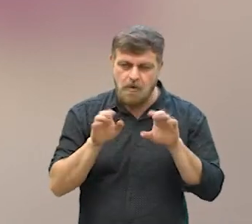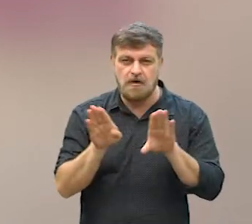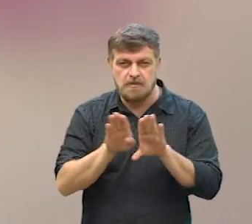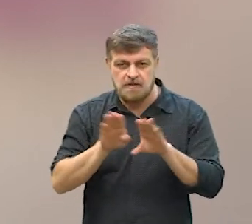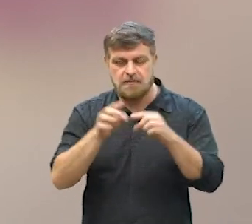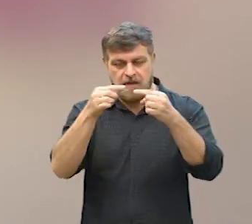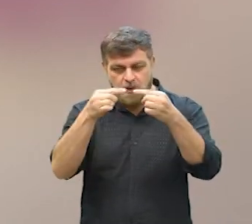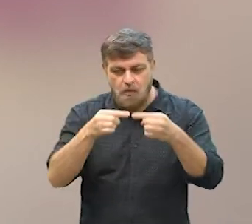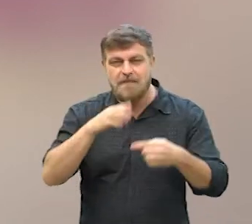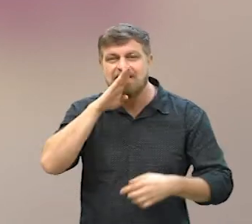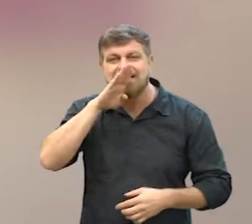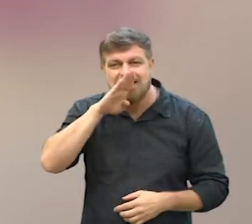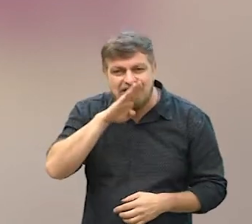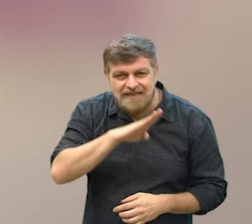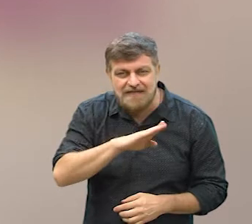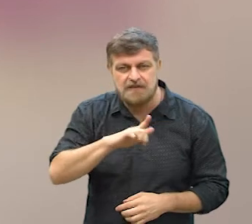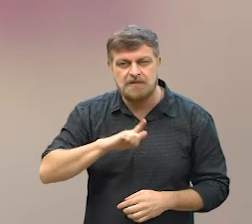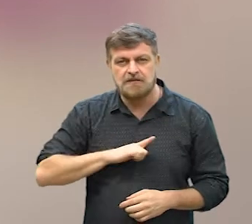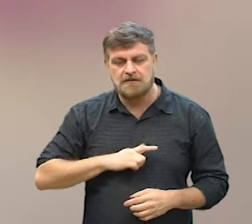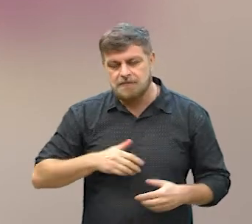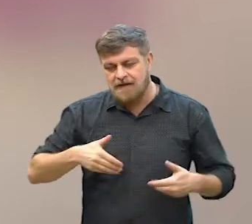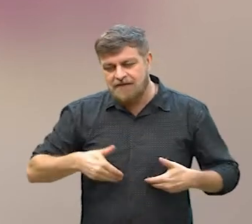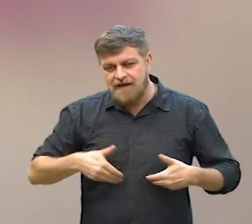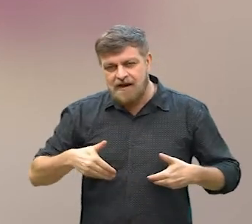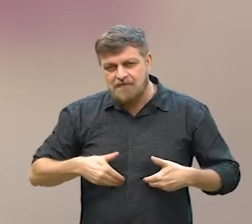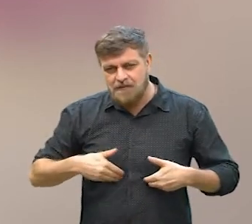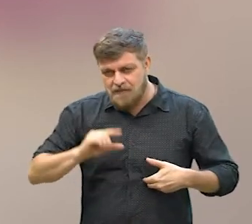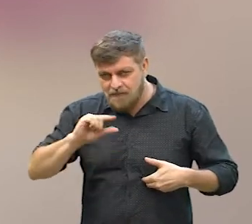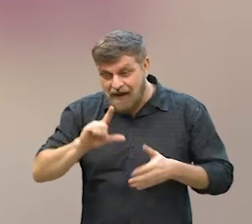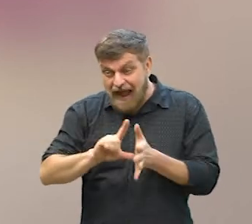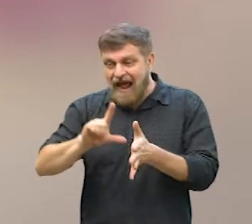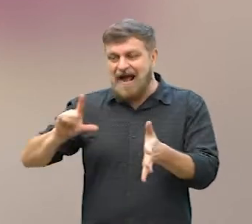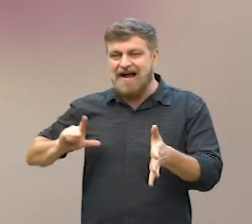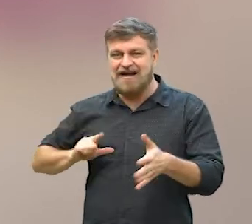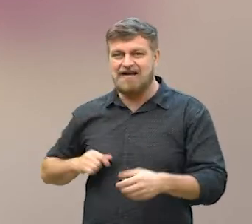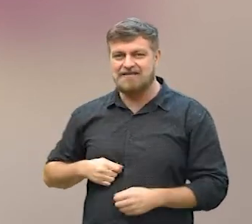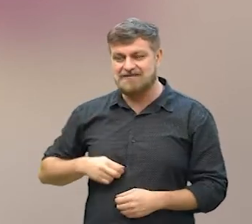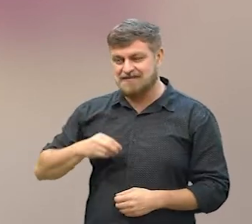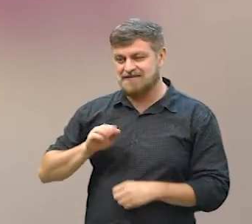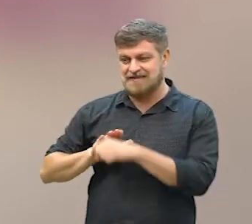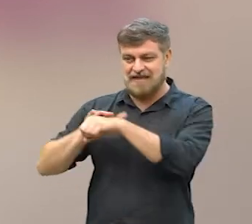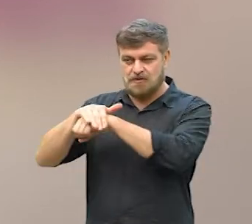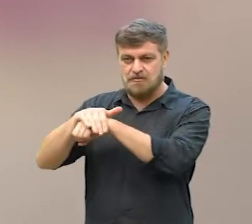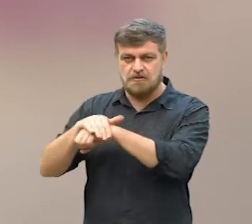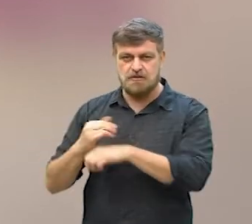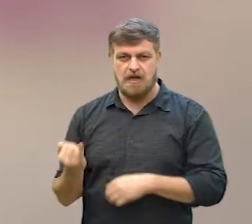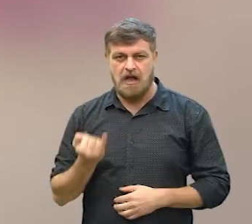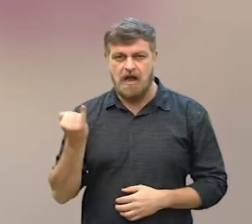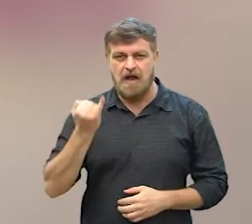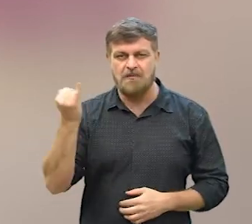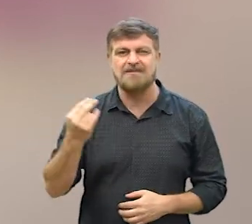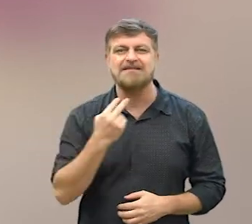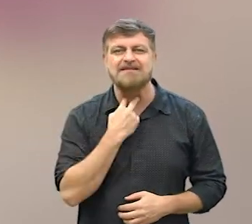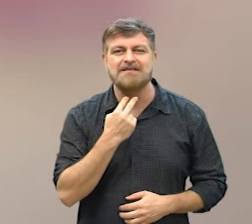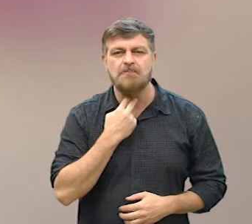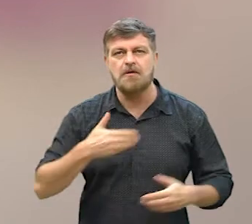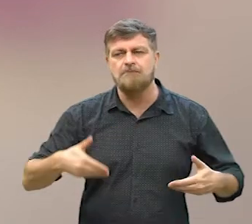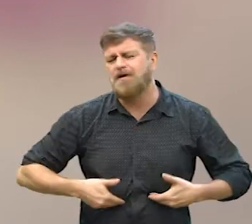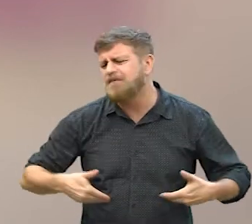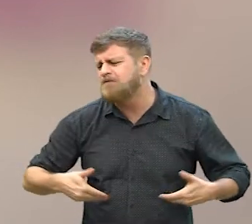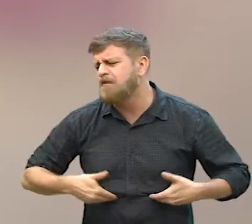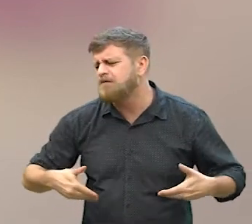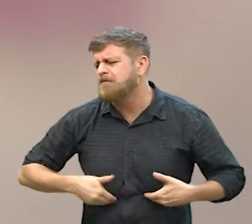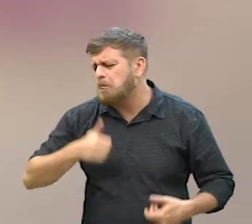nesse momento da tarde, que às vezes dá aquela nossa fominha, sabe, antes do jantar. O importante é não sentir uma quantidade excessiva